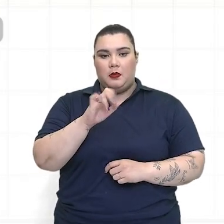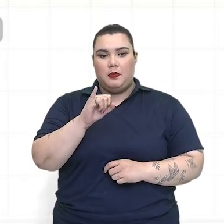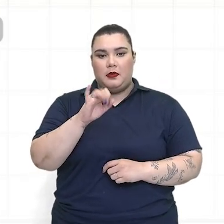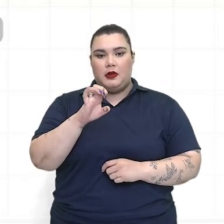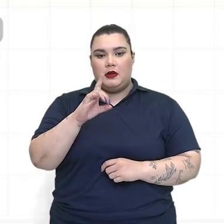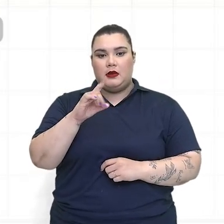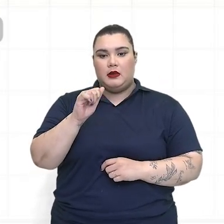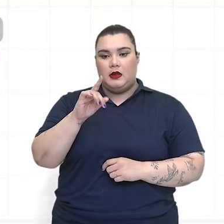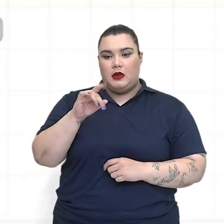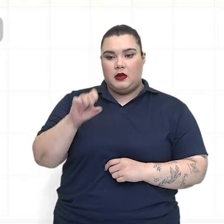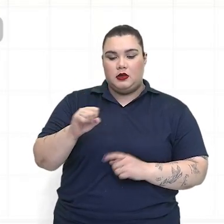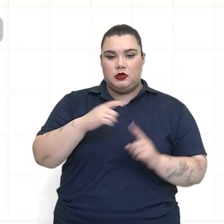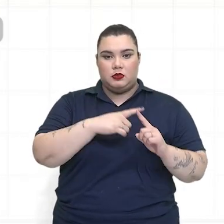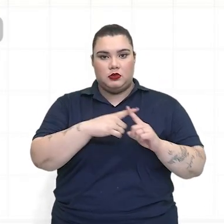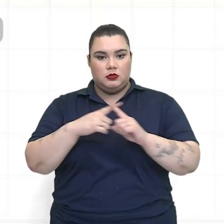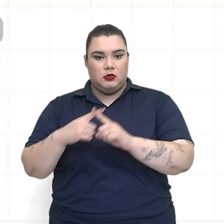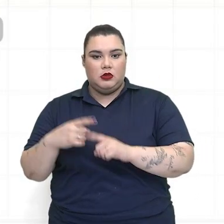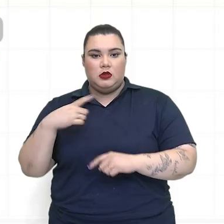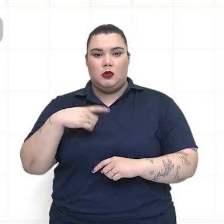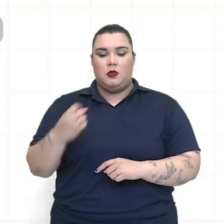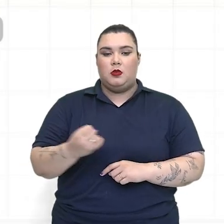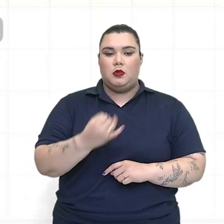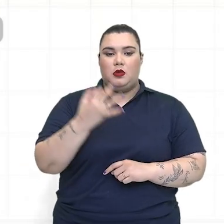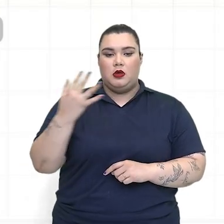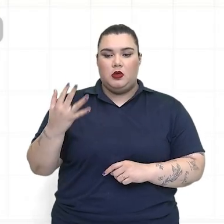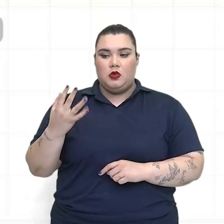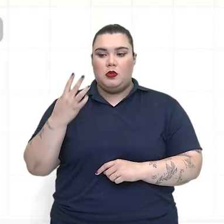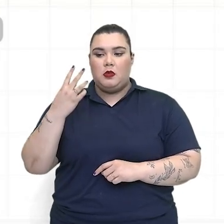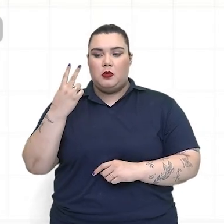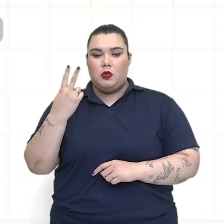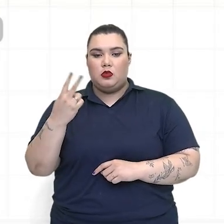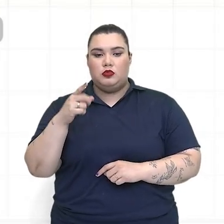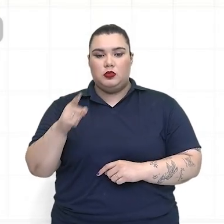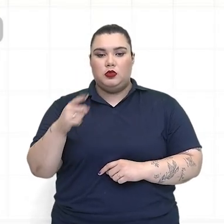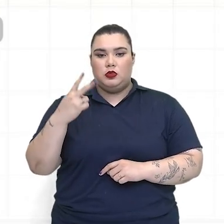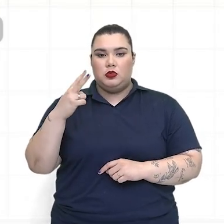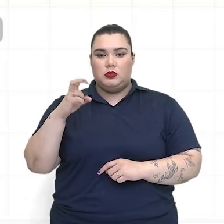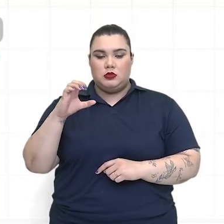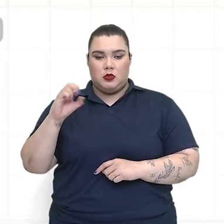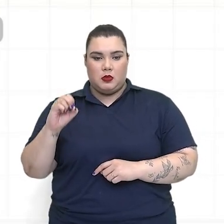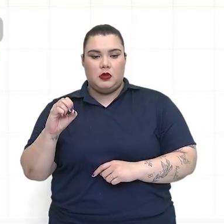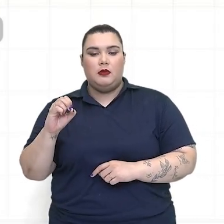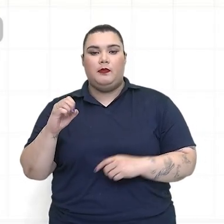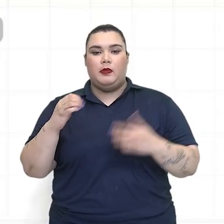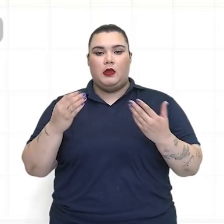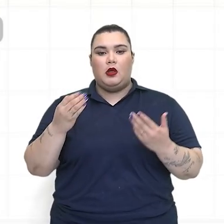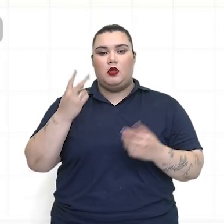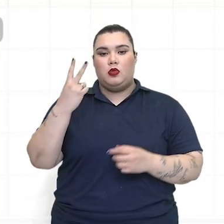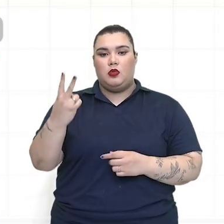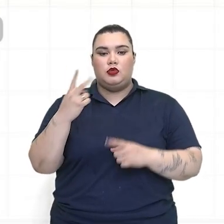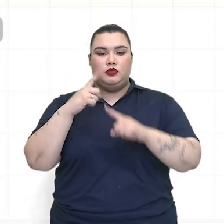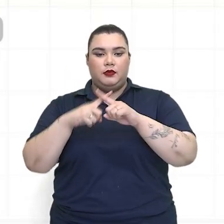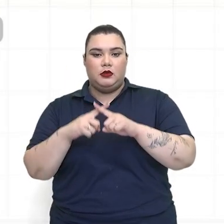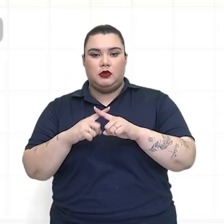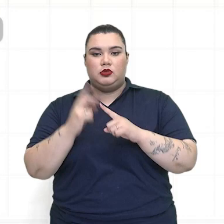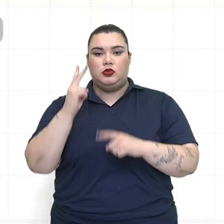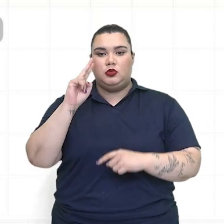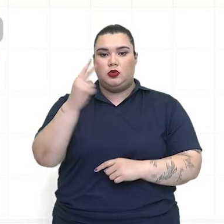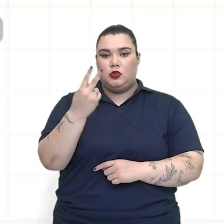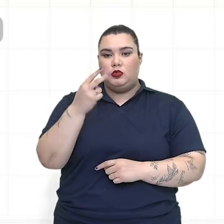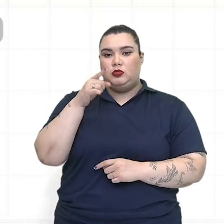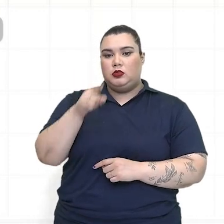operacionais da multiplicação, eu tenho quantas parcelas de 2 aqui, ó? 2. Então, 2 vezes quem?